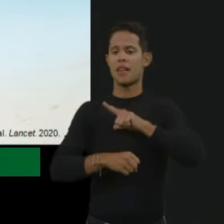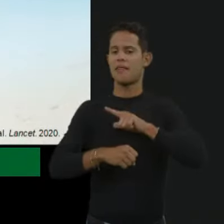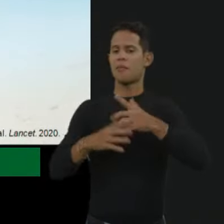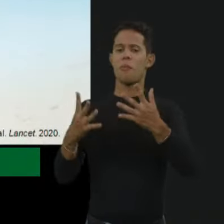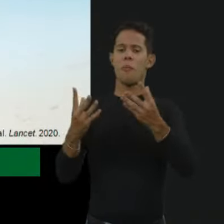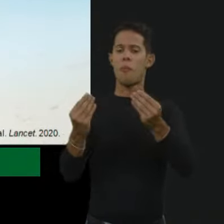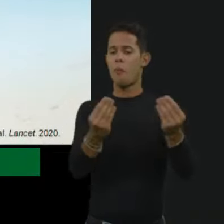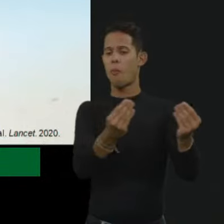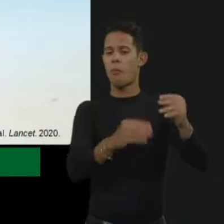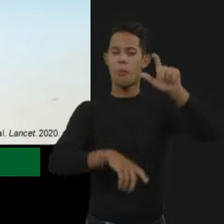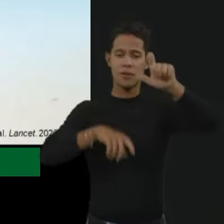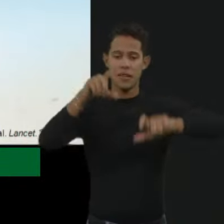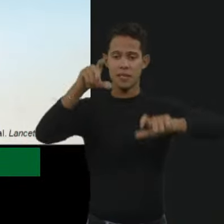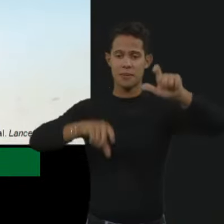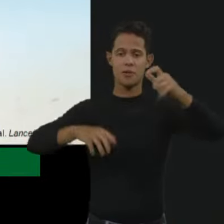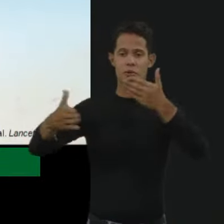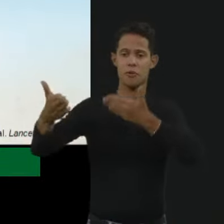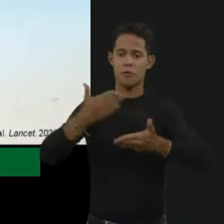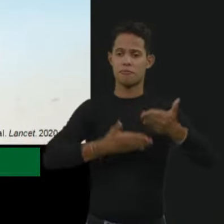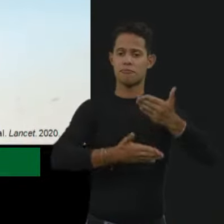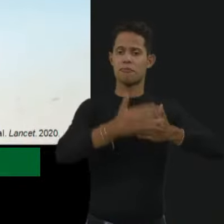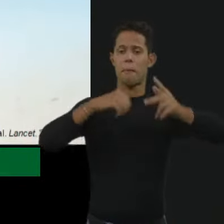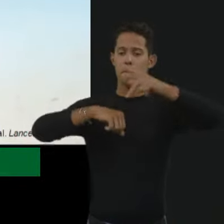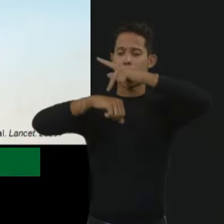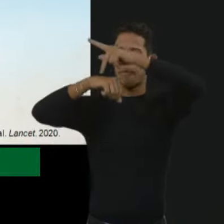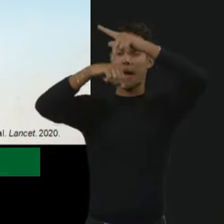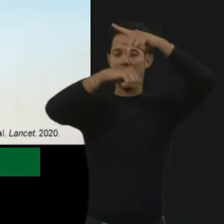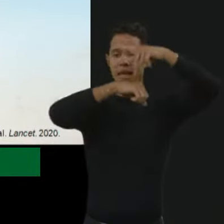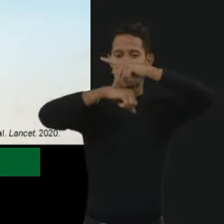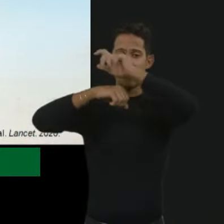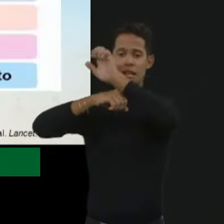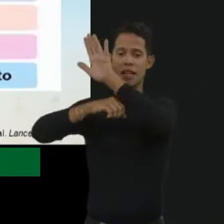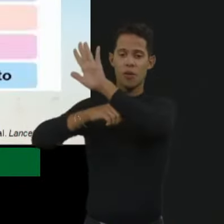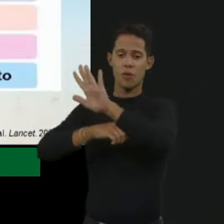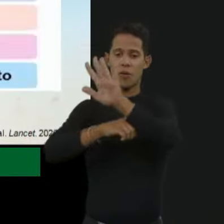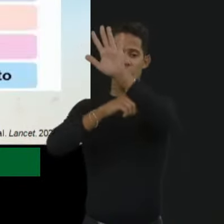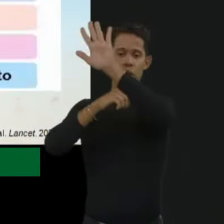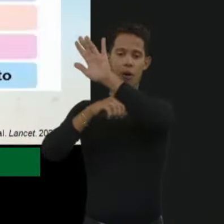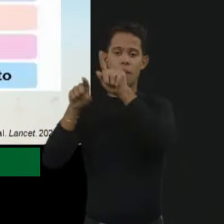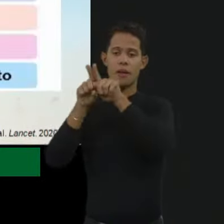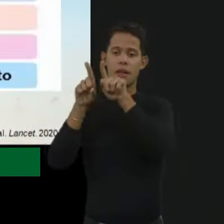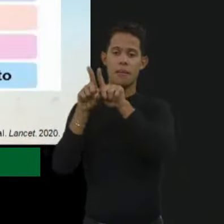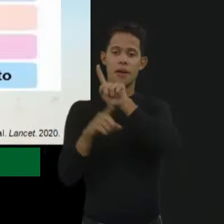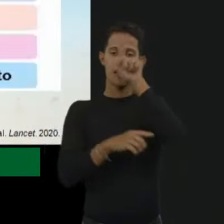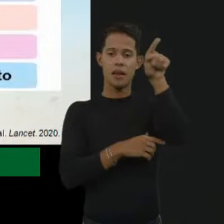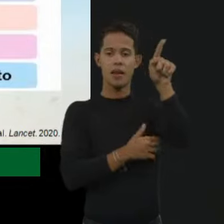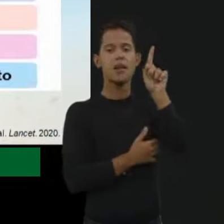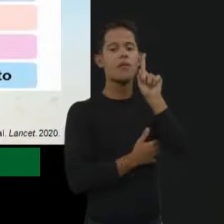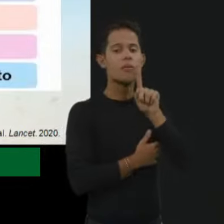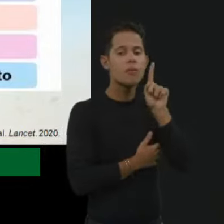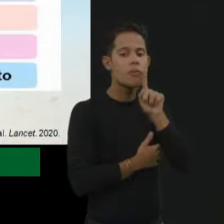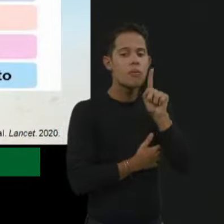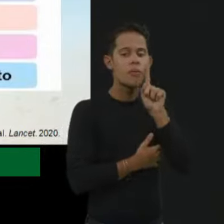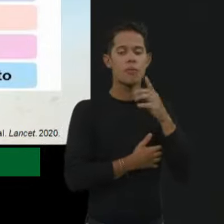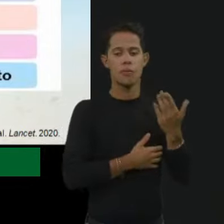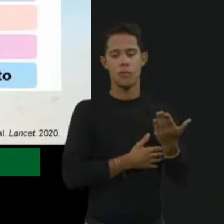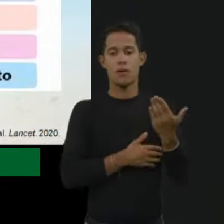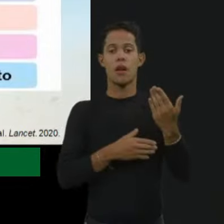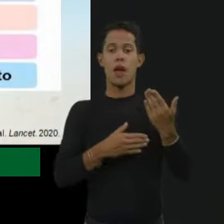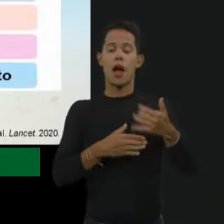pacientes em vários países da Europa, dos Estados Unidos. Tá? A idade que eles utilizaram,